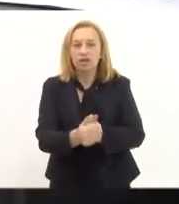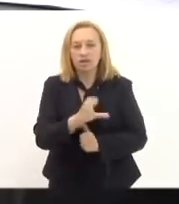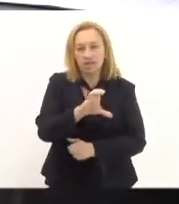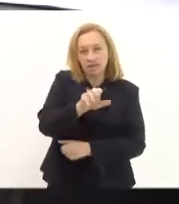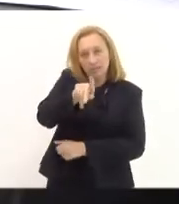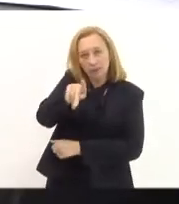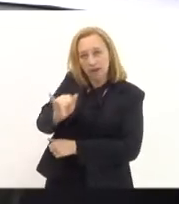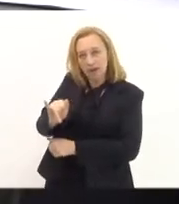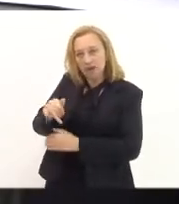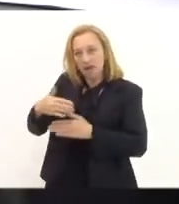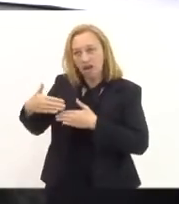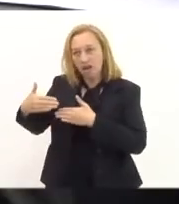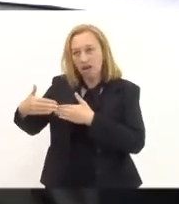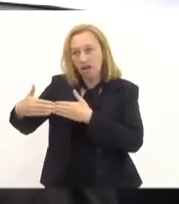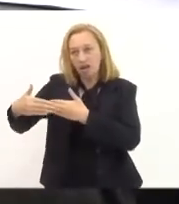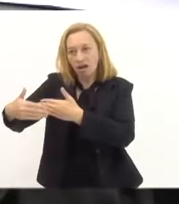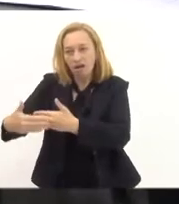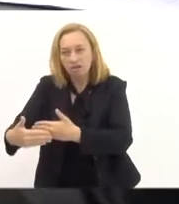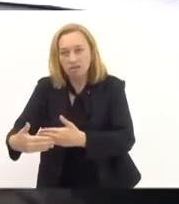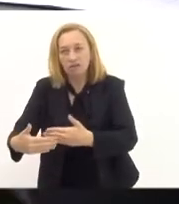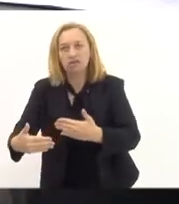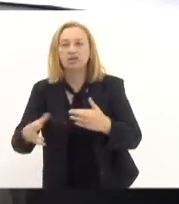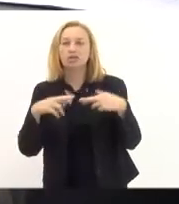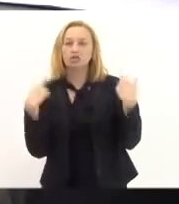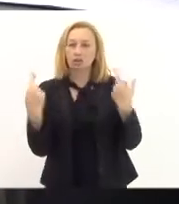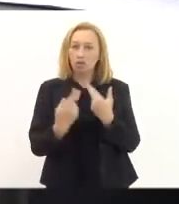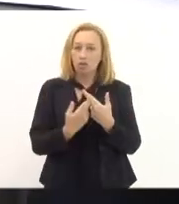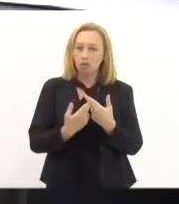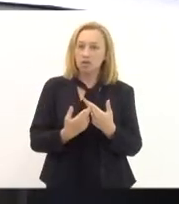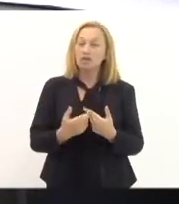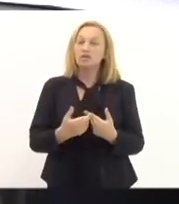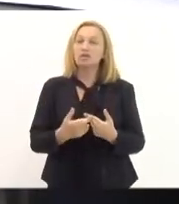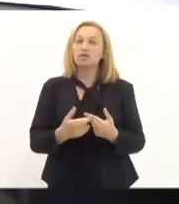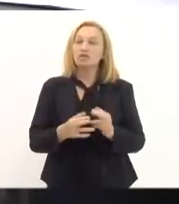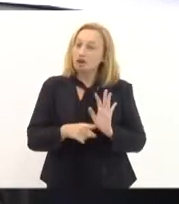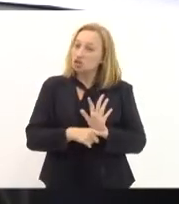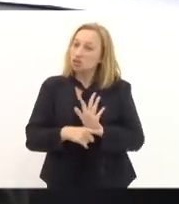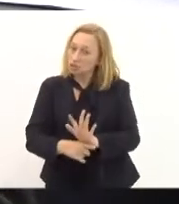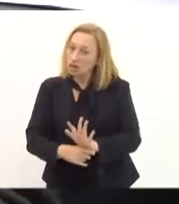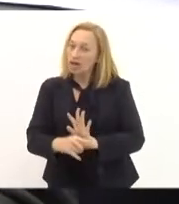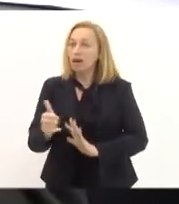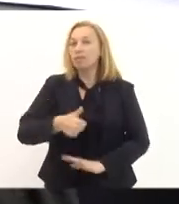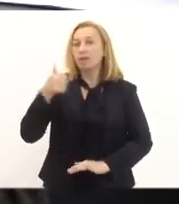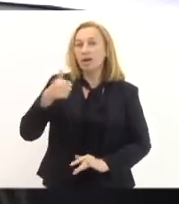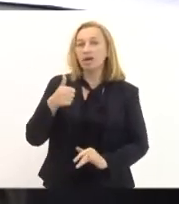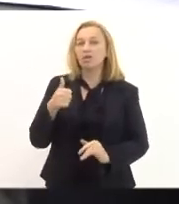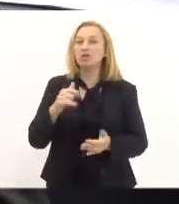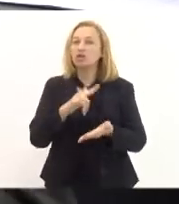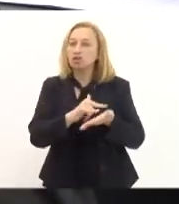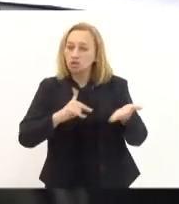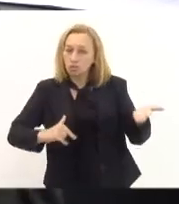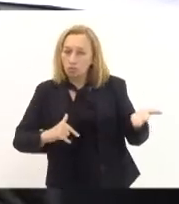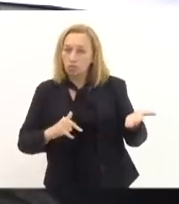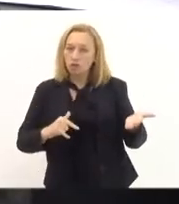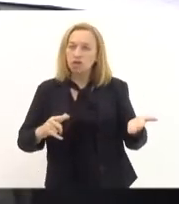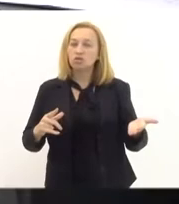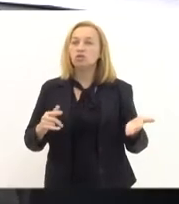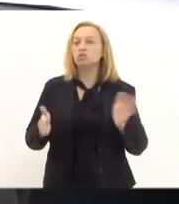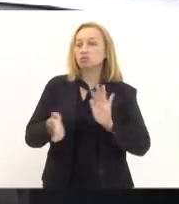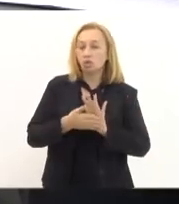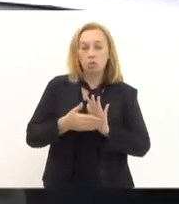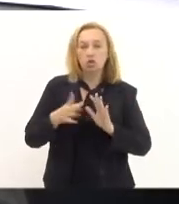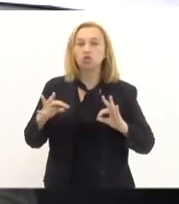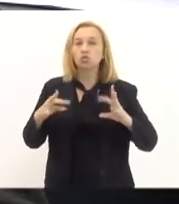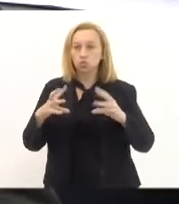ao longo de todas as sessões facilita a requisição de documentos o conhecimento a